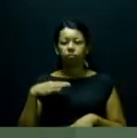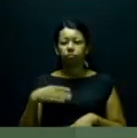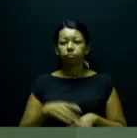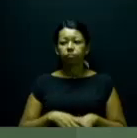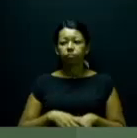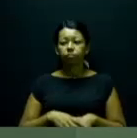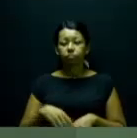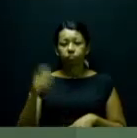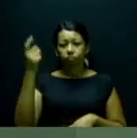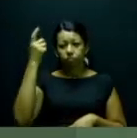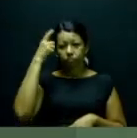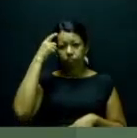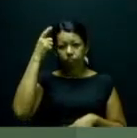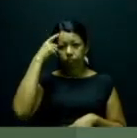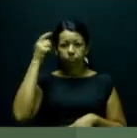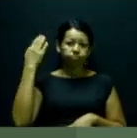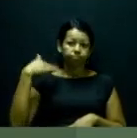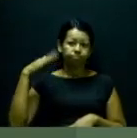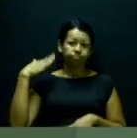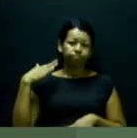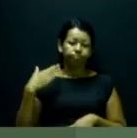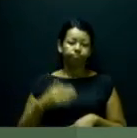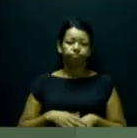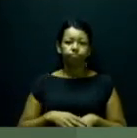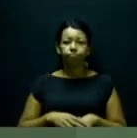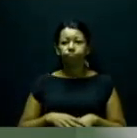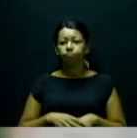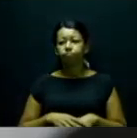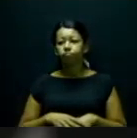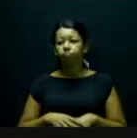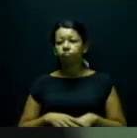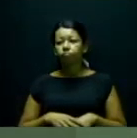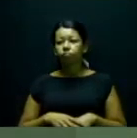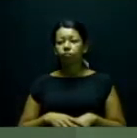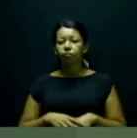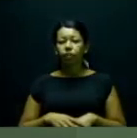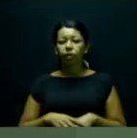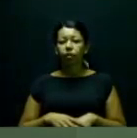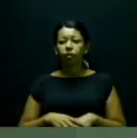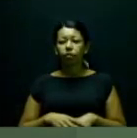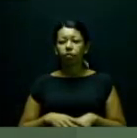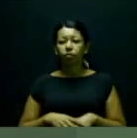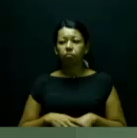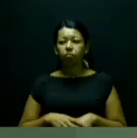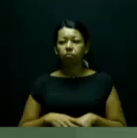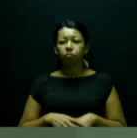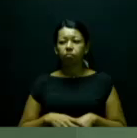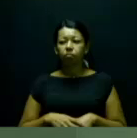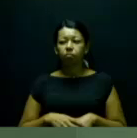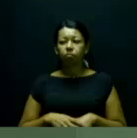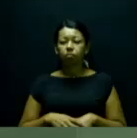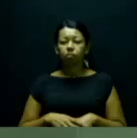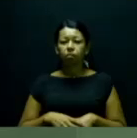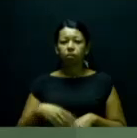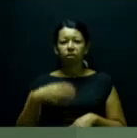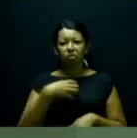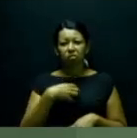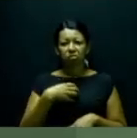achou, né, o estranho a maneira e também a chegada